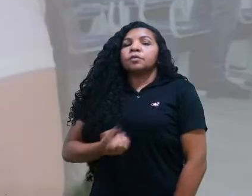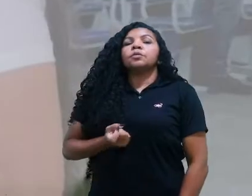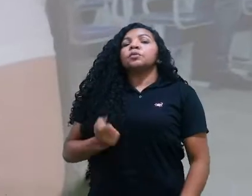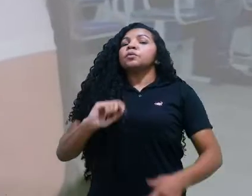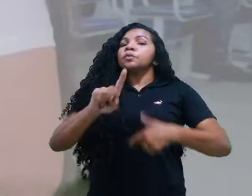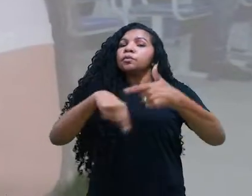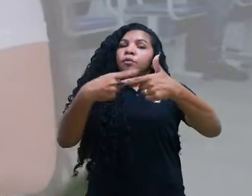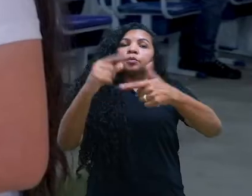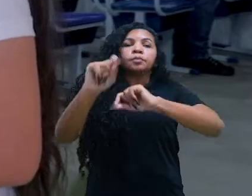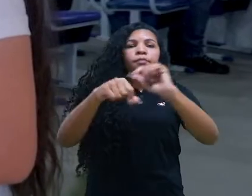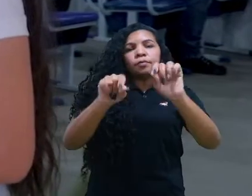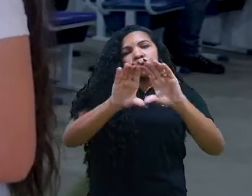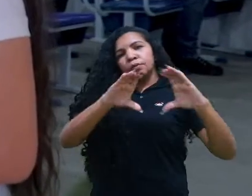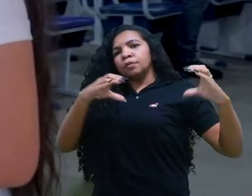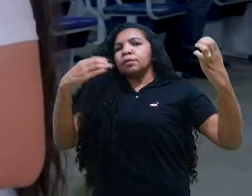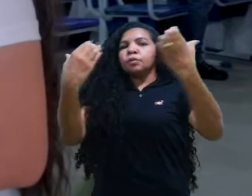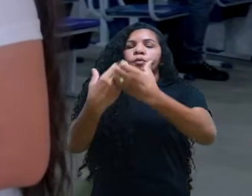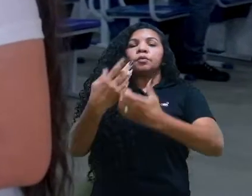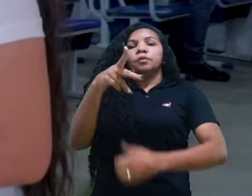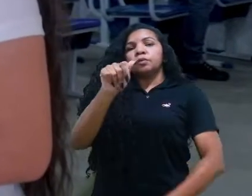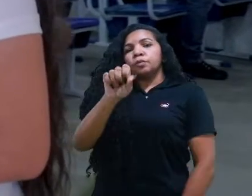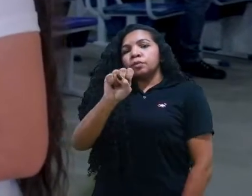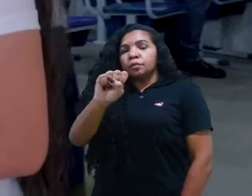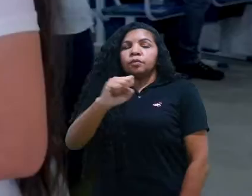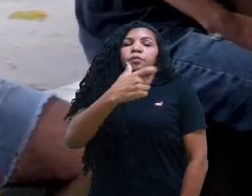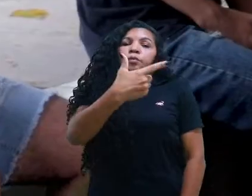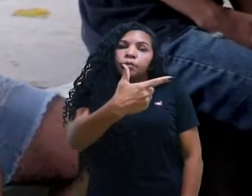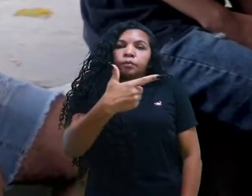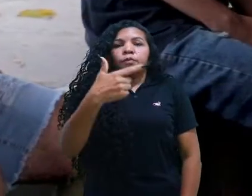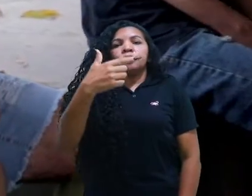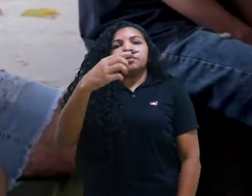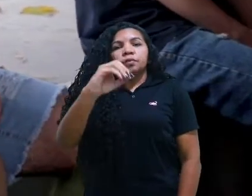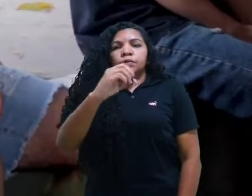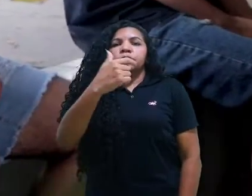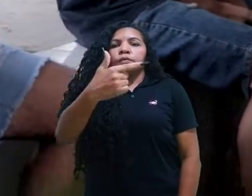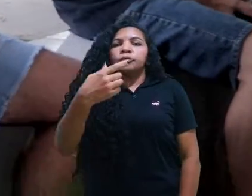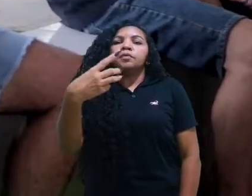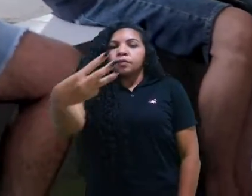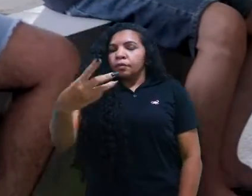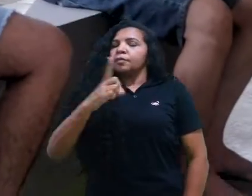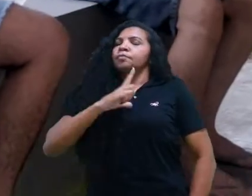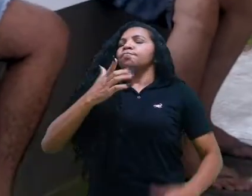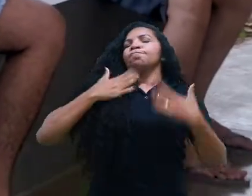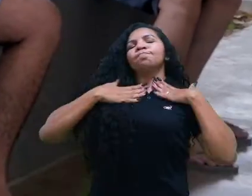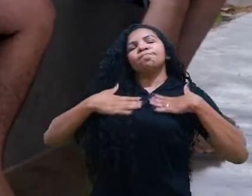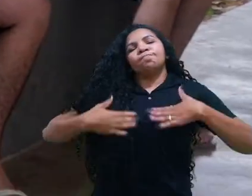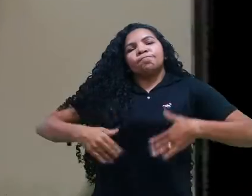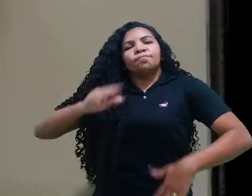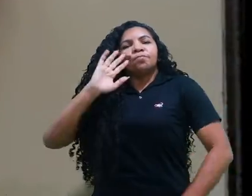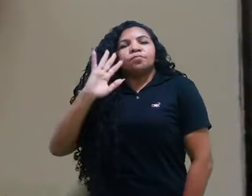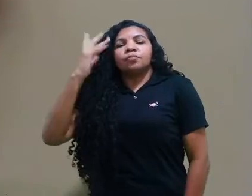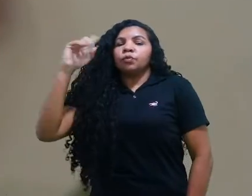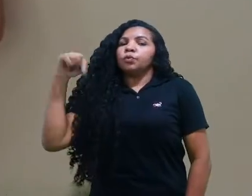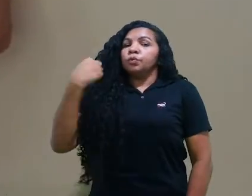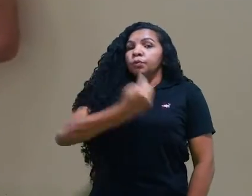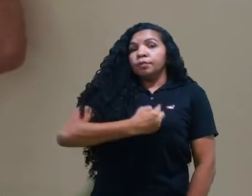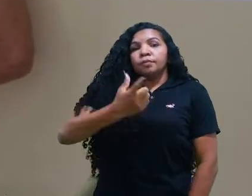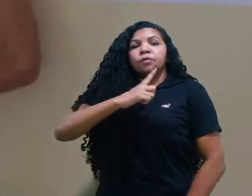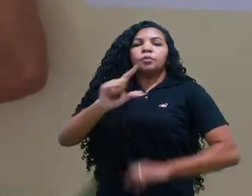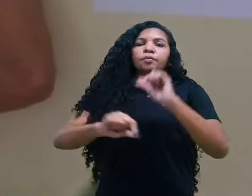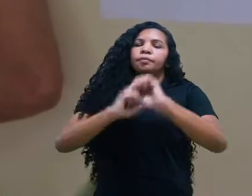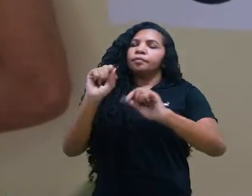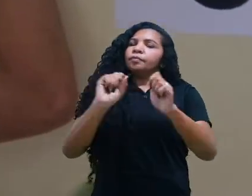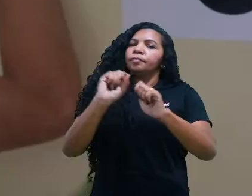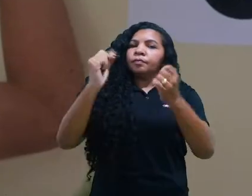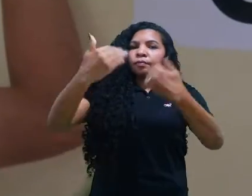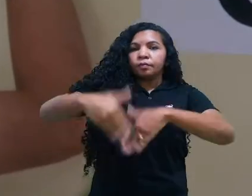da realidade? Segundo o presidente da Comissão do PAS 2023, o vestibular ocorreu em total clima de tranquilidade.